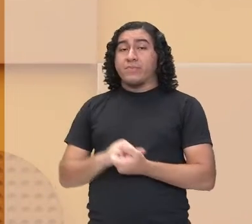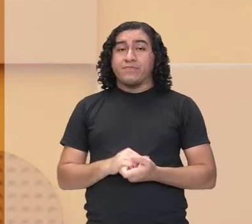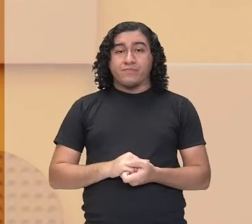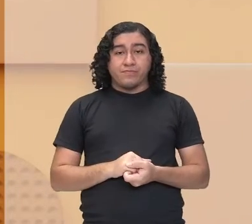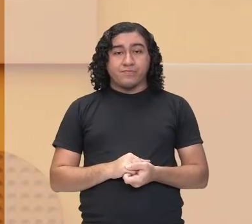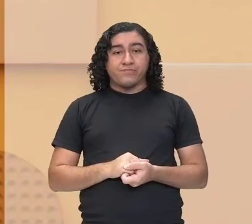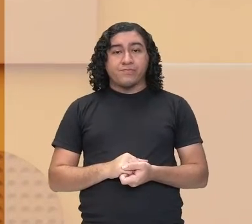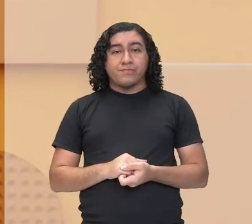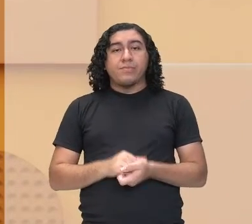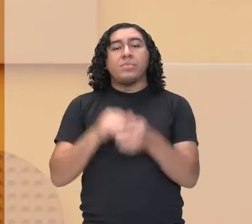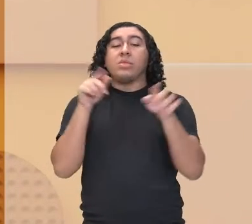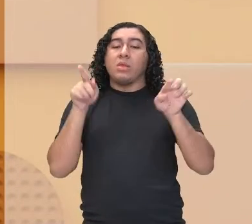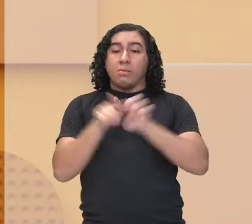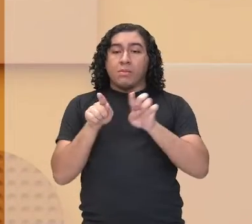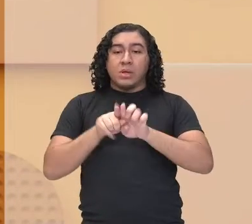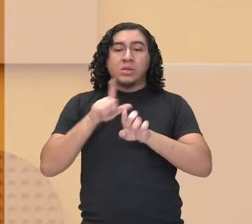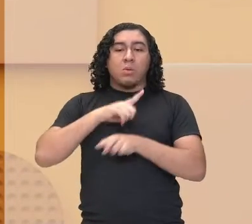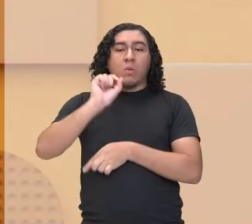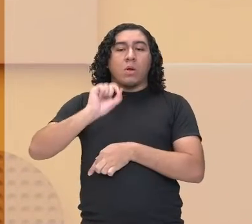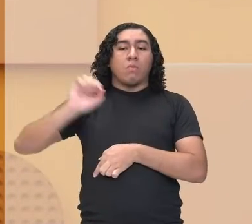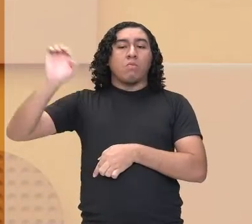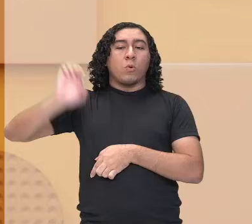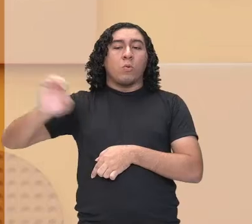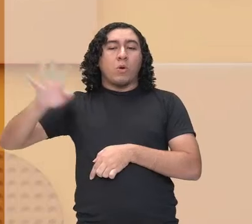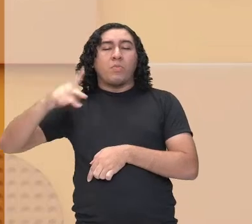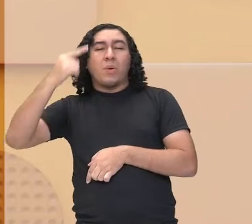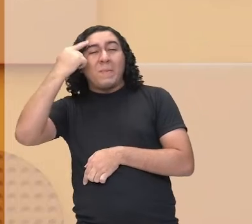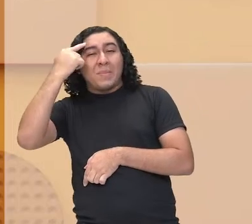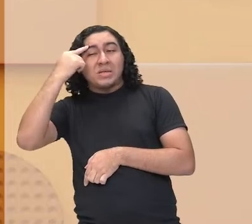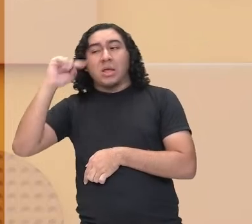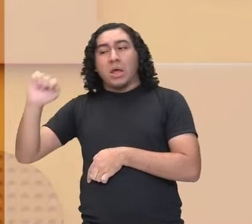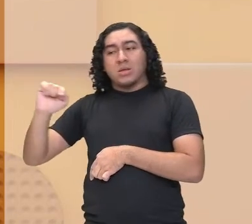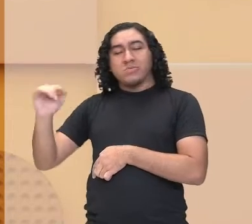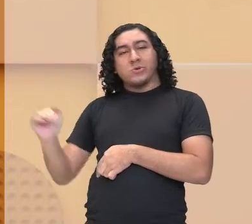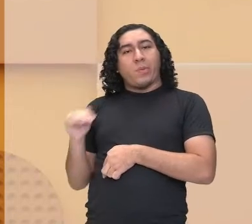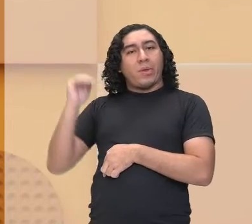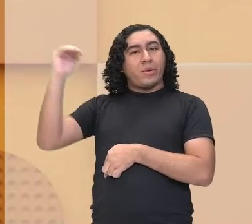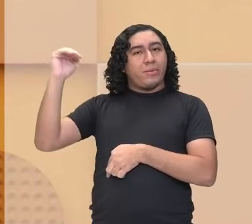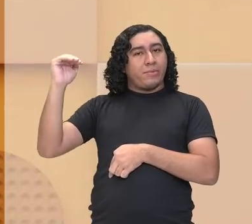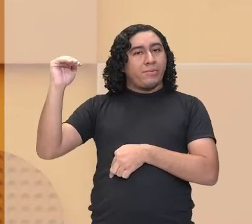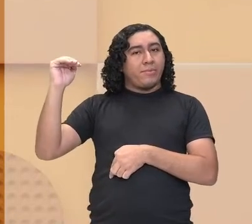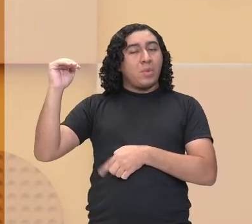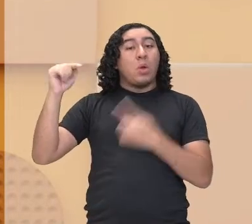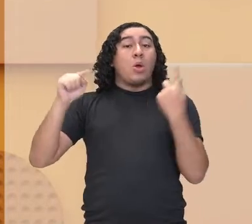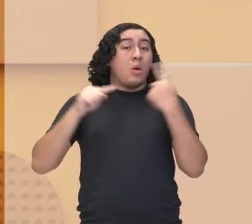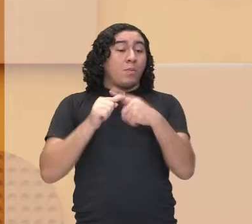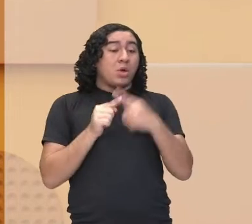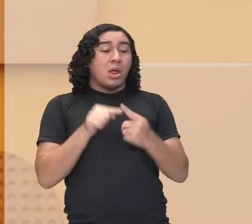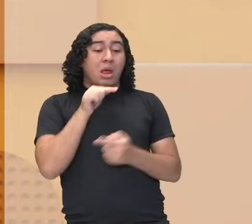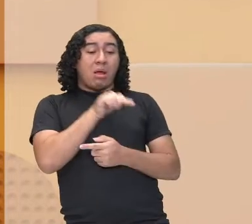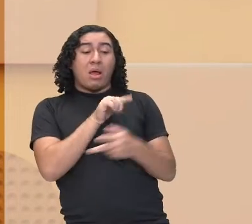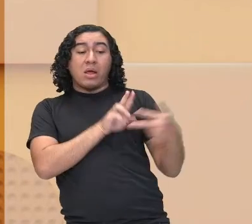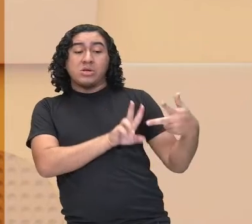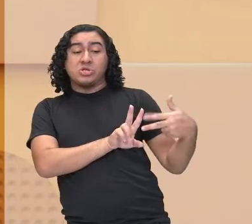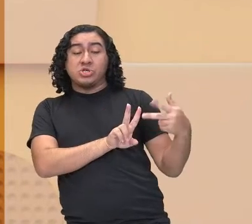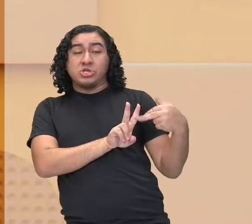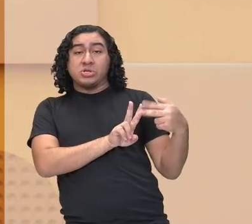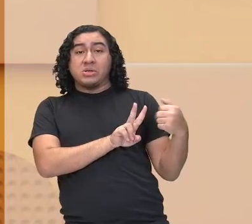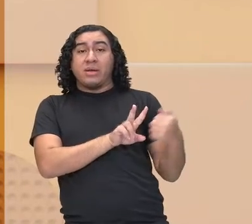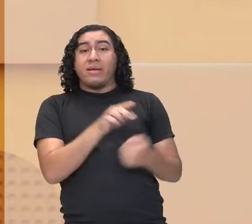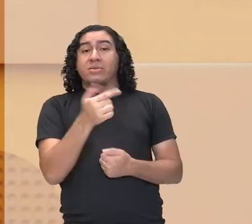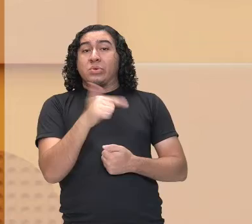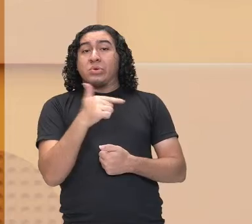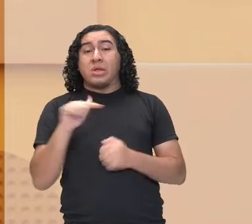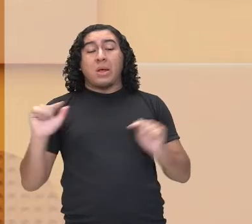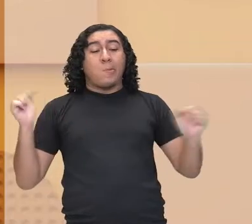isso também vai colocar na cabeça dos europeus que eles são superiores, já que os indígenas não comungam dos